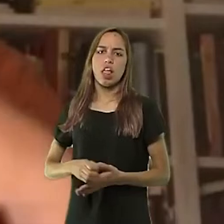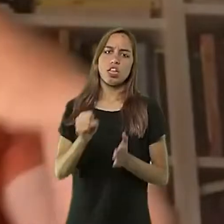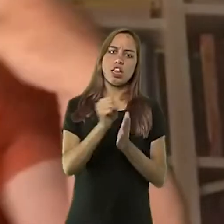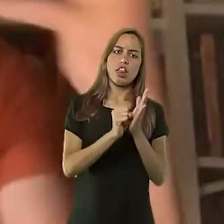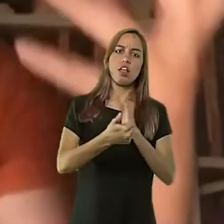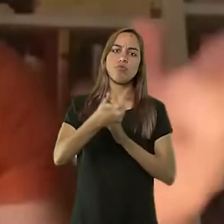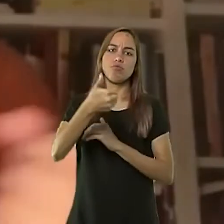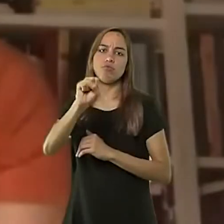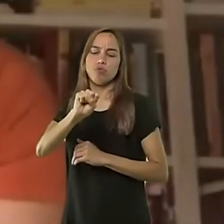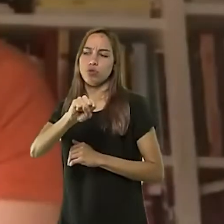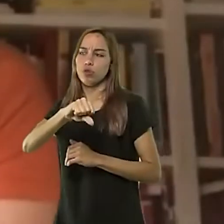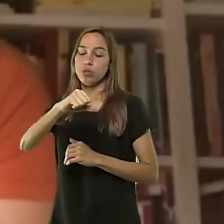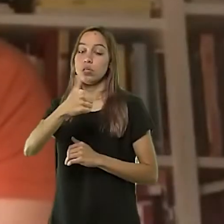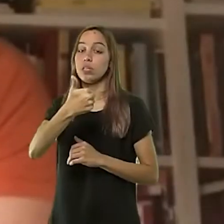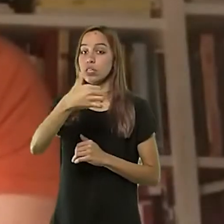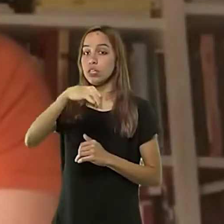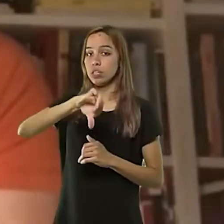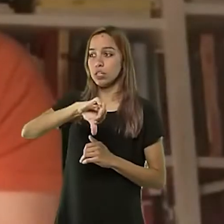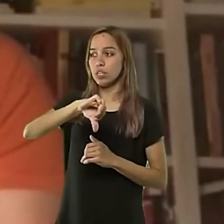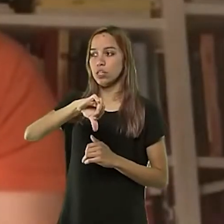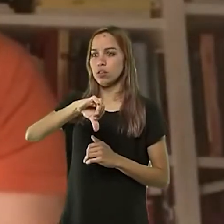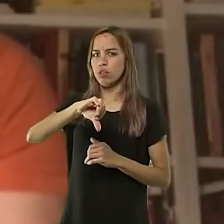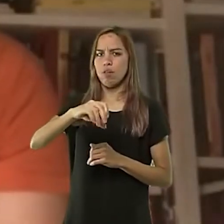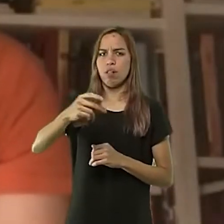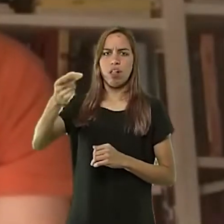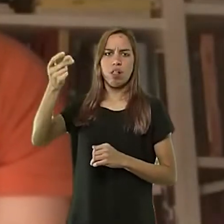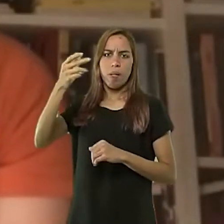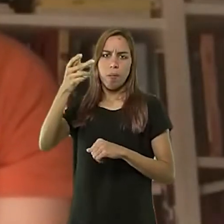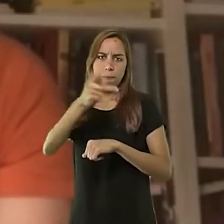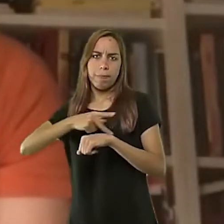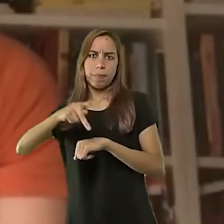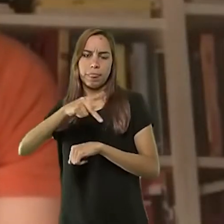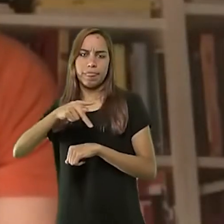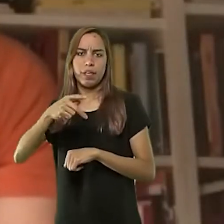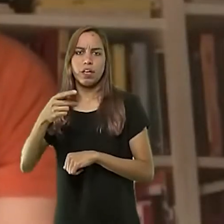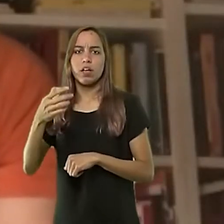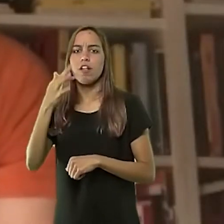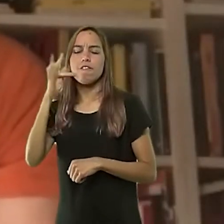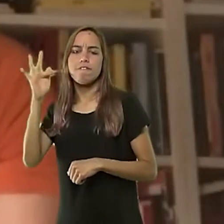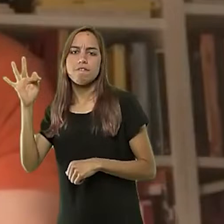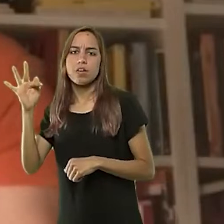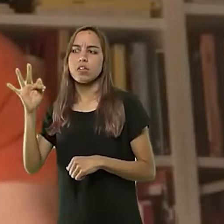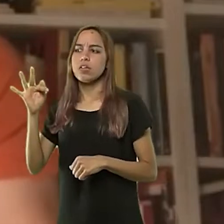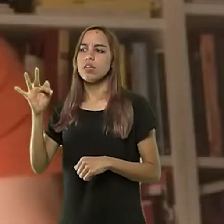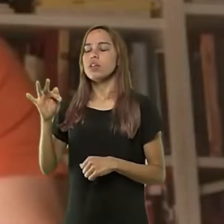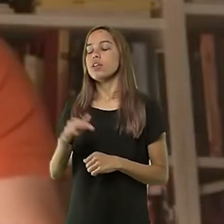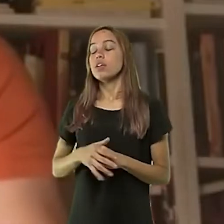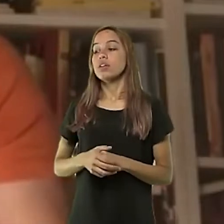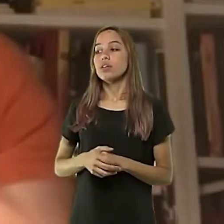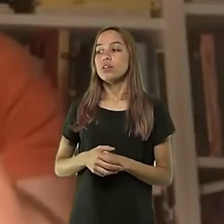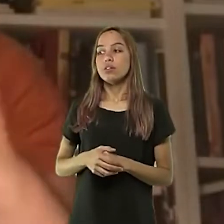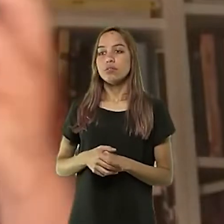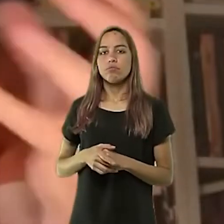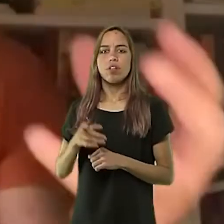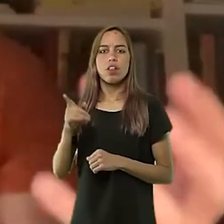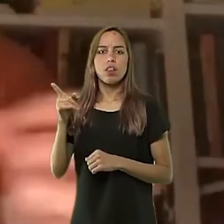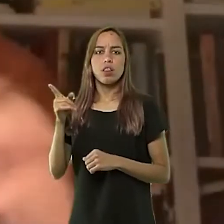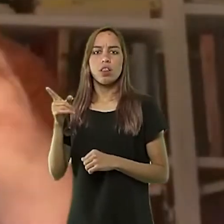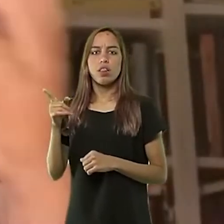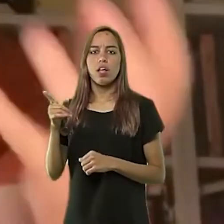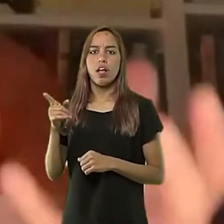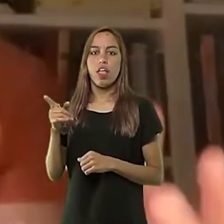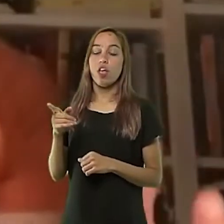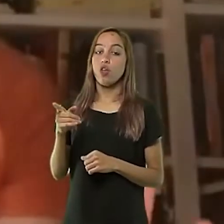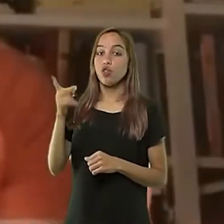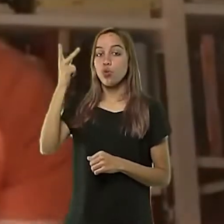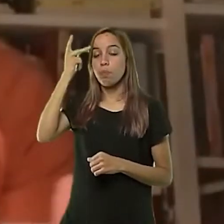como por exemplo uma rua de Paris, hoje em dia serão menos necessárias. Já toda a gente sabe mais ou menos